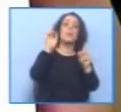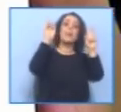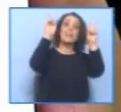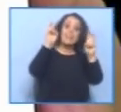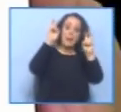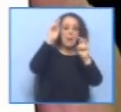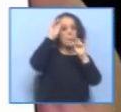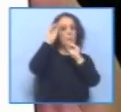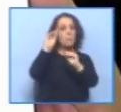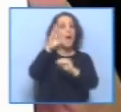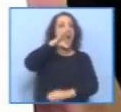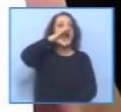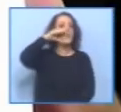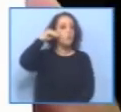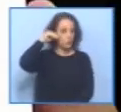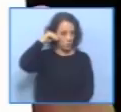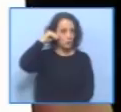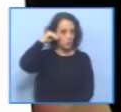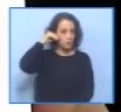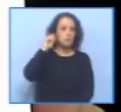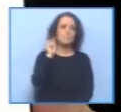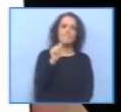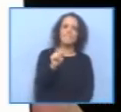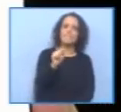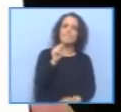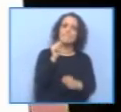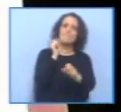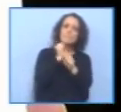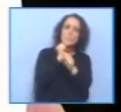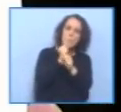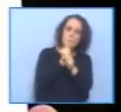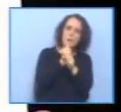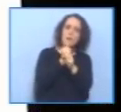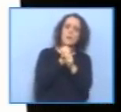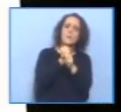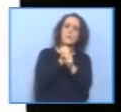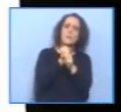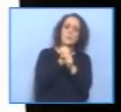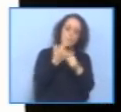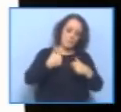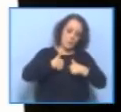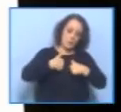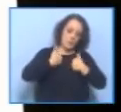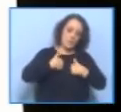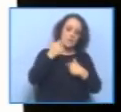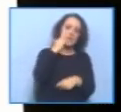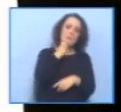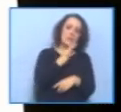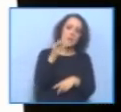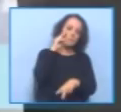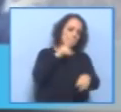Eu procurei ver os adultos, também seguindo os documentos da Igreja Universal, que vem do